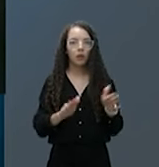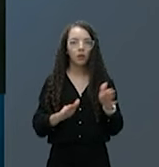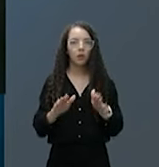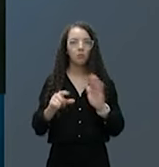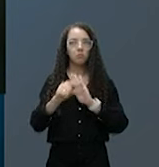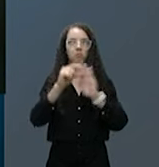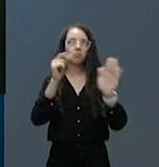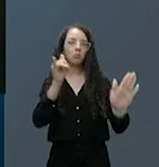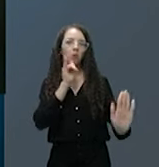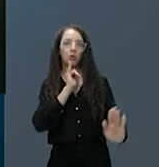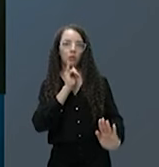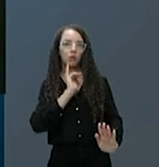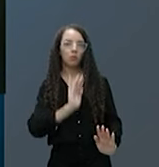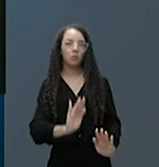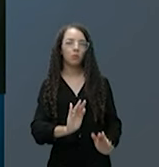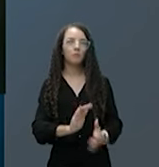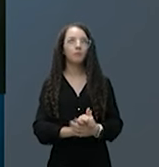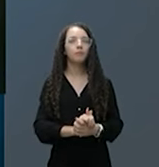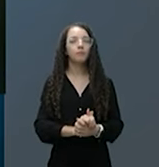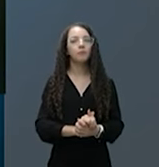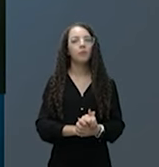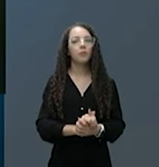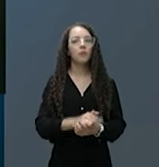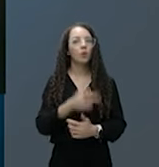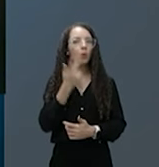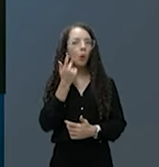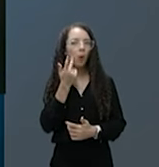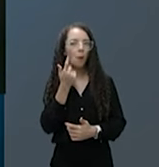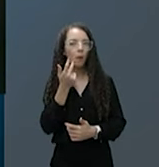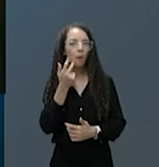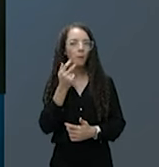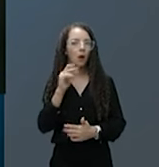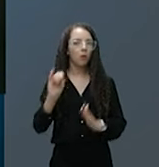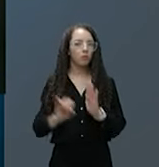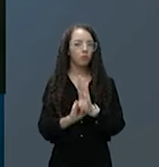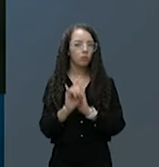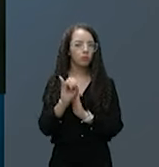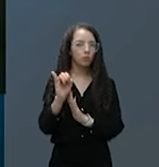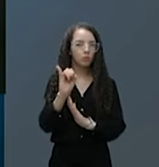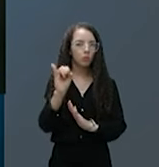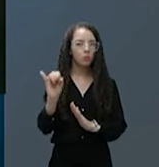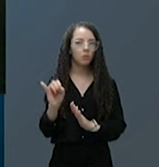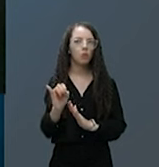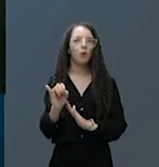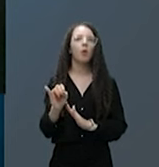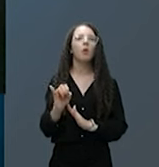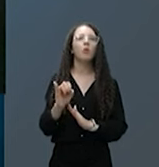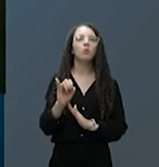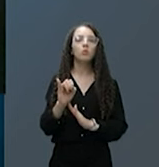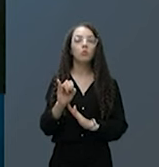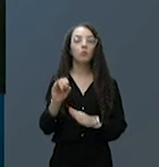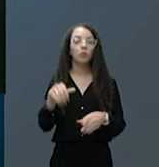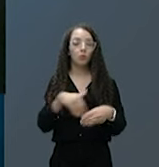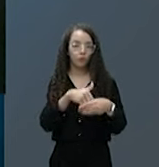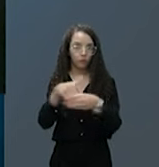A título de exemplo, é comum em questões tributárias o questionamento de acórdão proferido sob o regime de recursos repetitivos